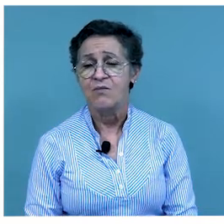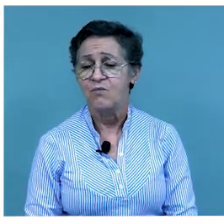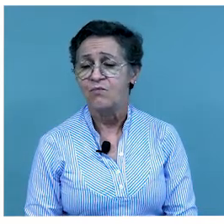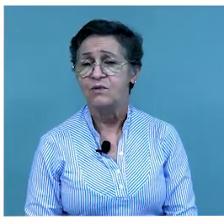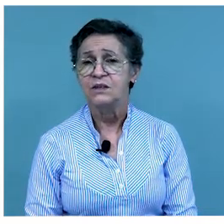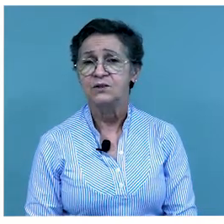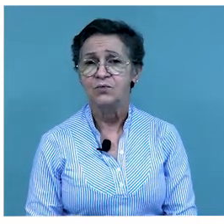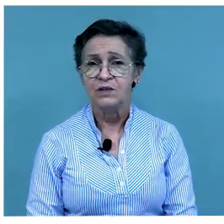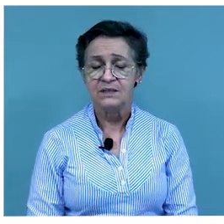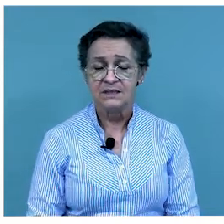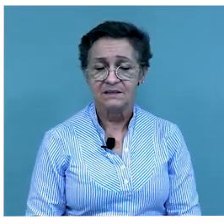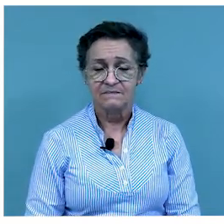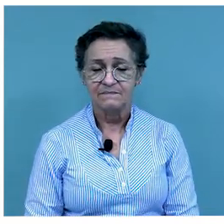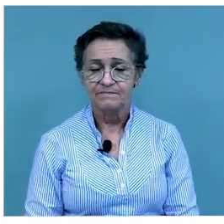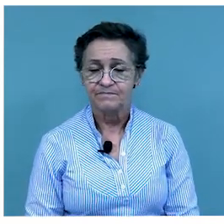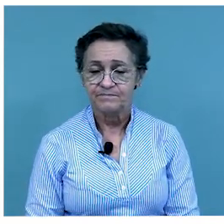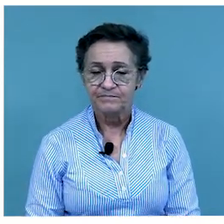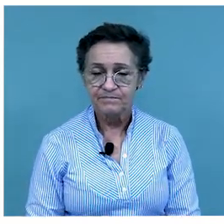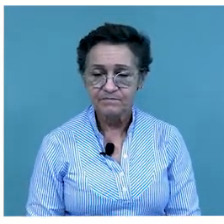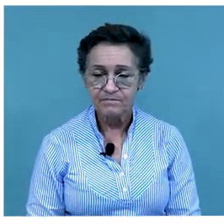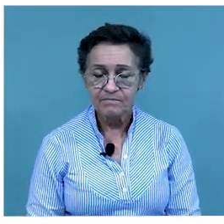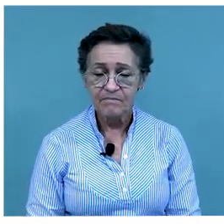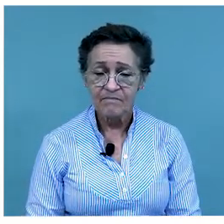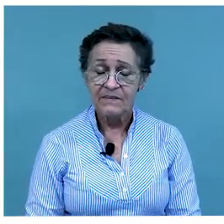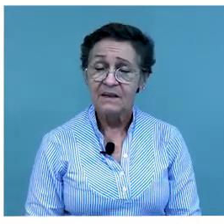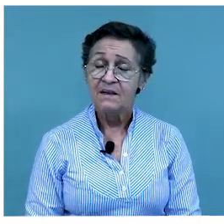grau 1 e 2